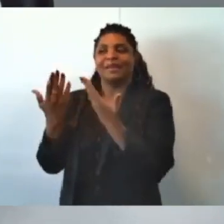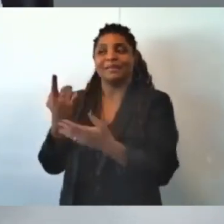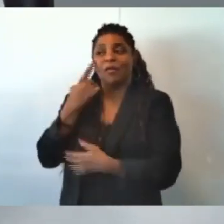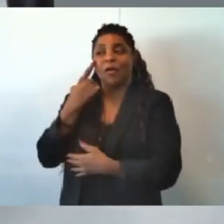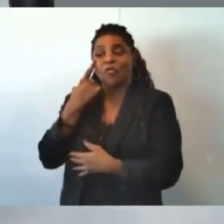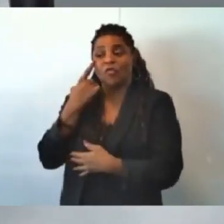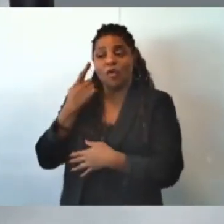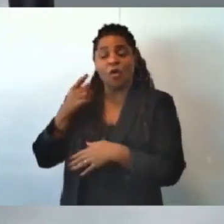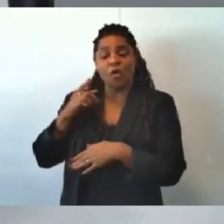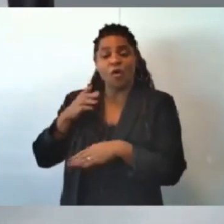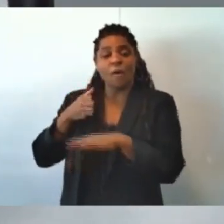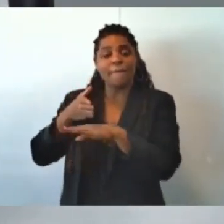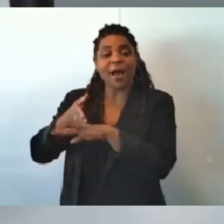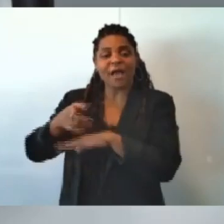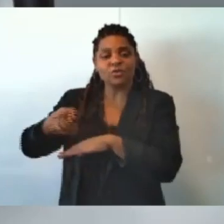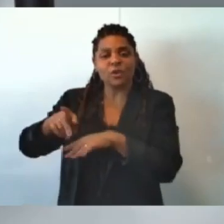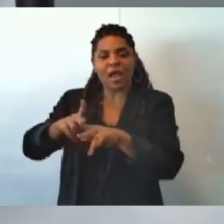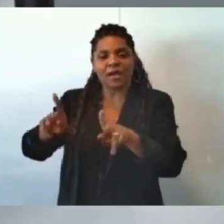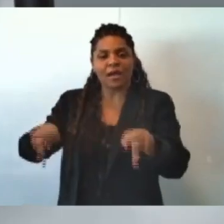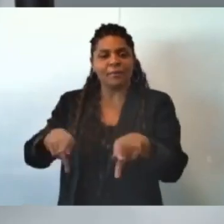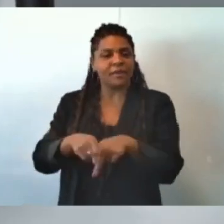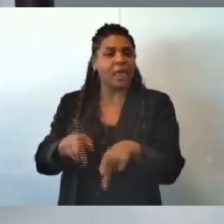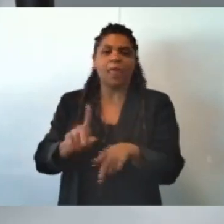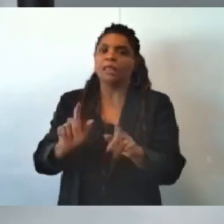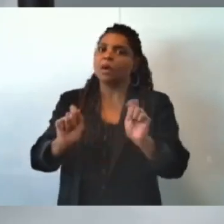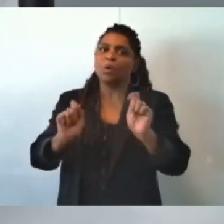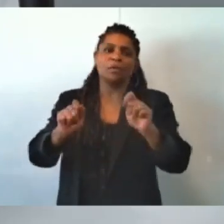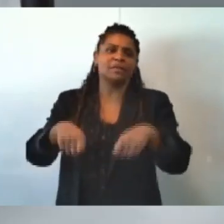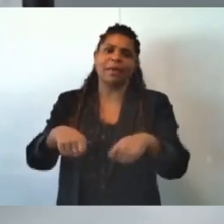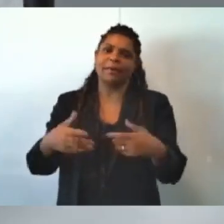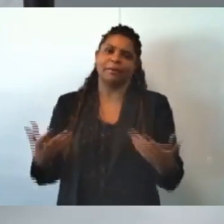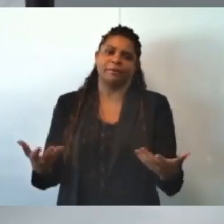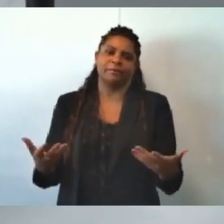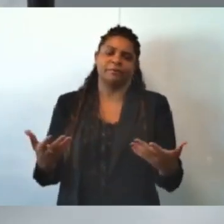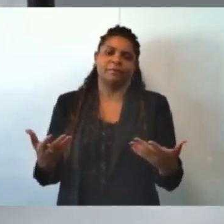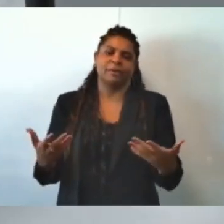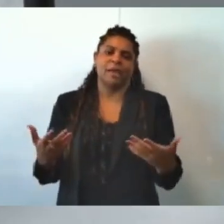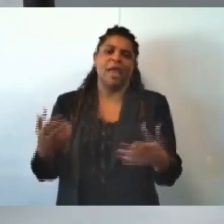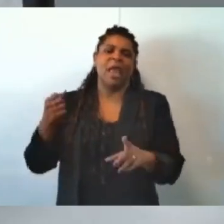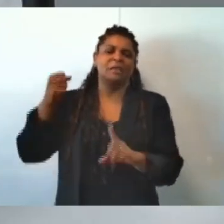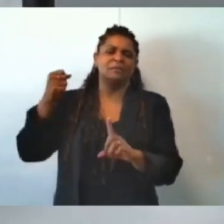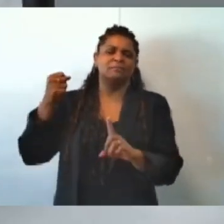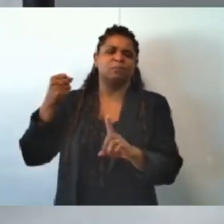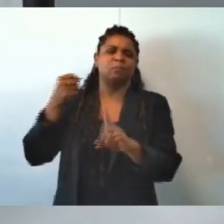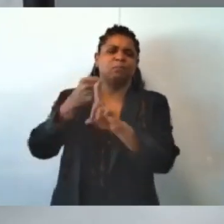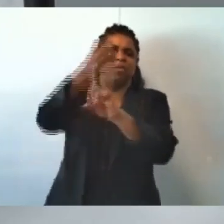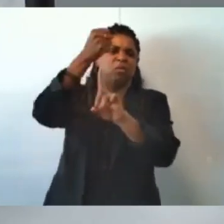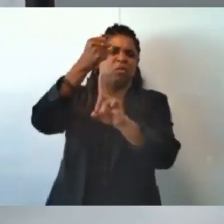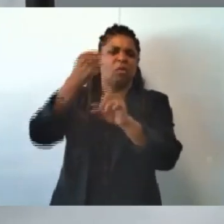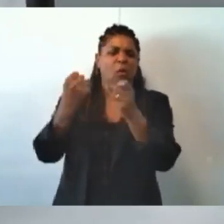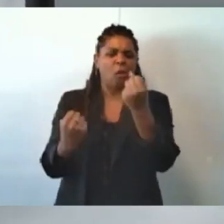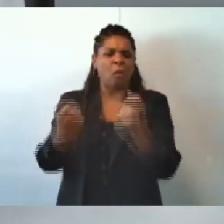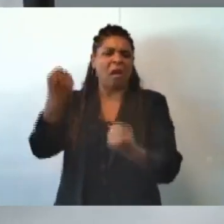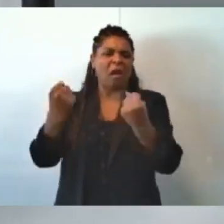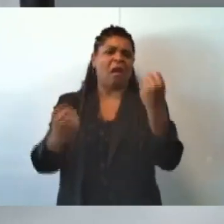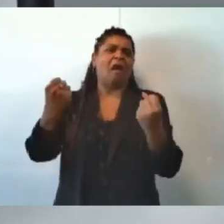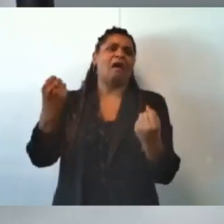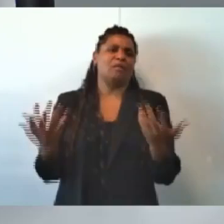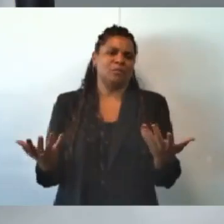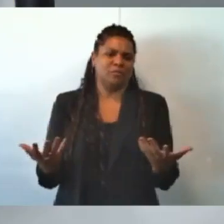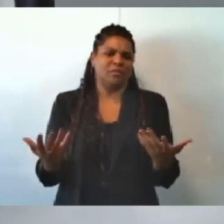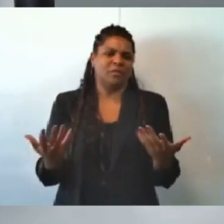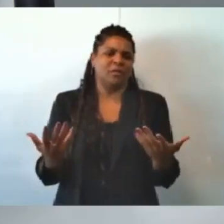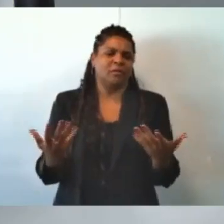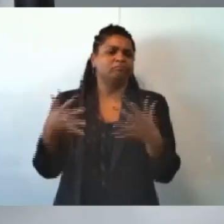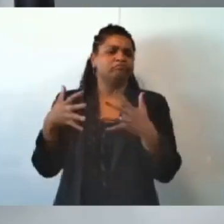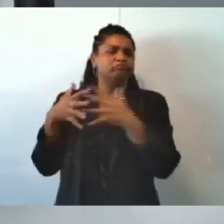estava com todo, passada da murro no carro. Então, misturou tudo quanto é segmento ali. Então, graças ao empenho do sargento